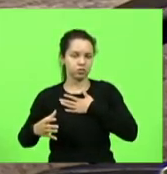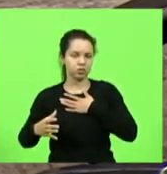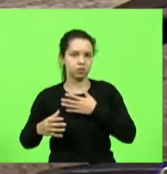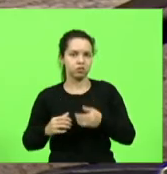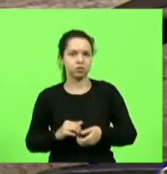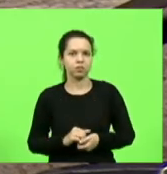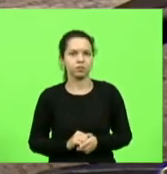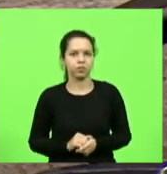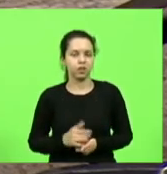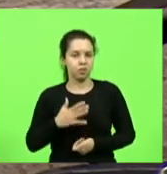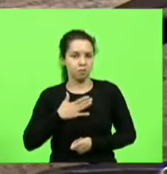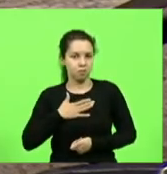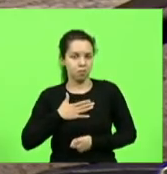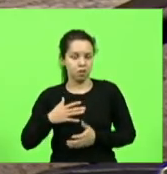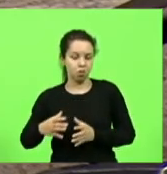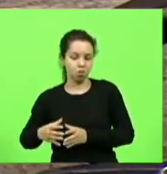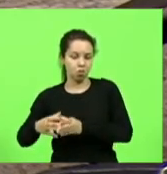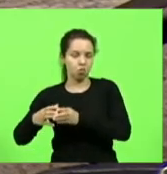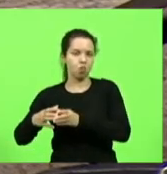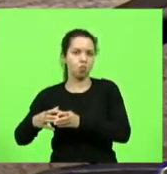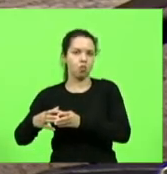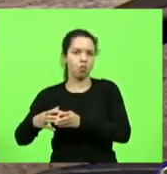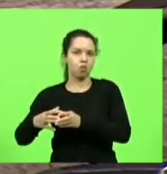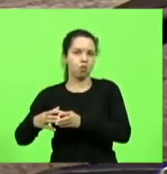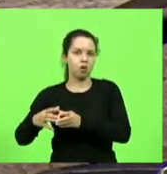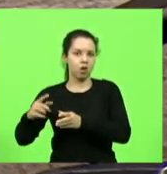E o meu lado é aquele que traz a sanha